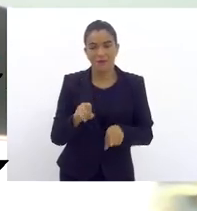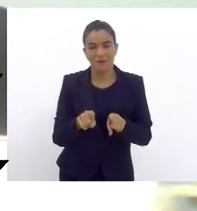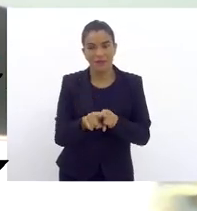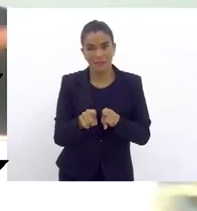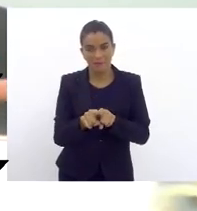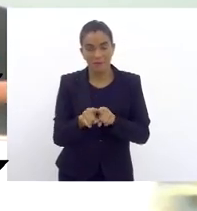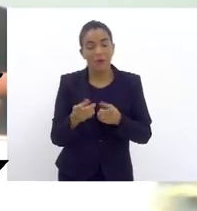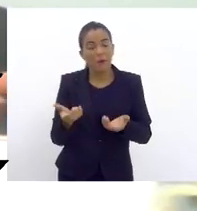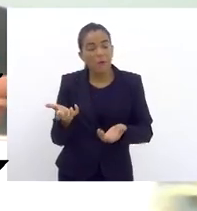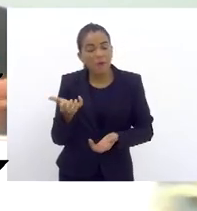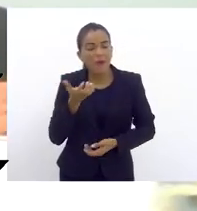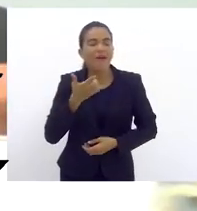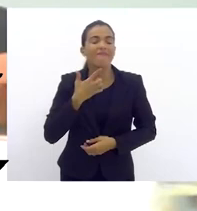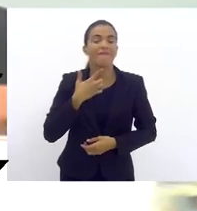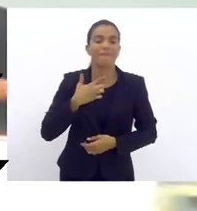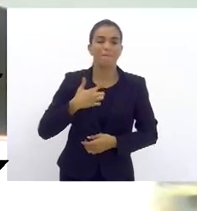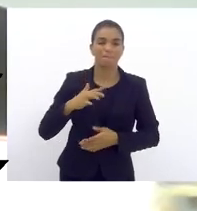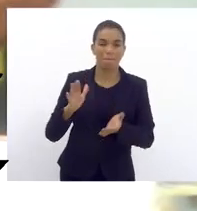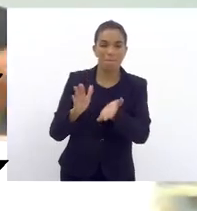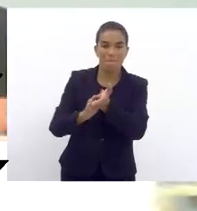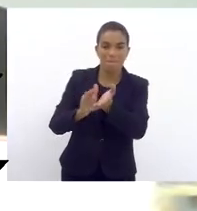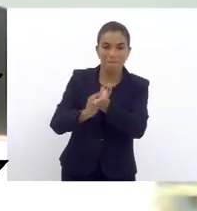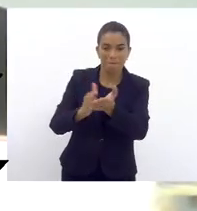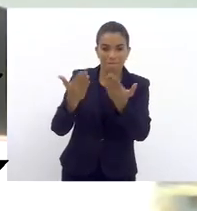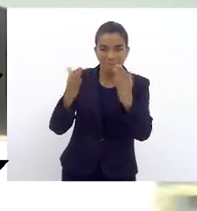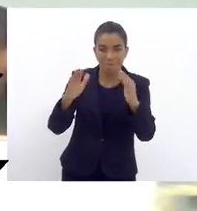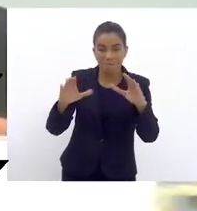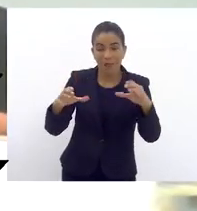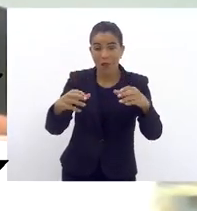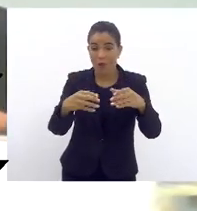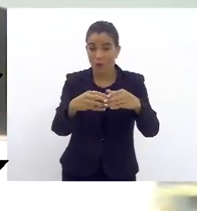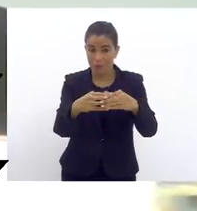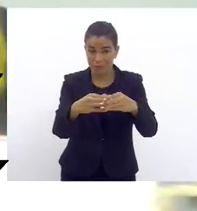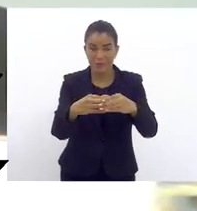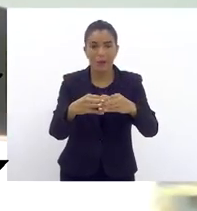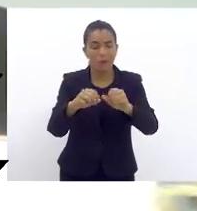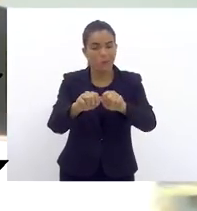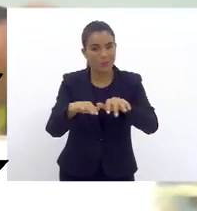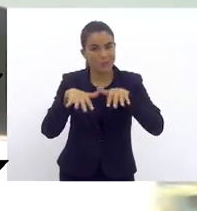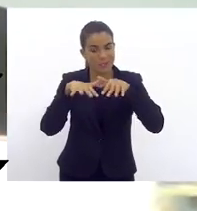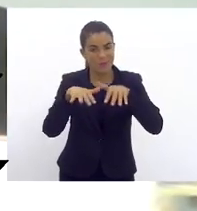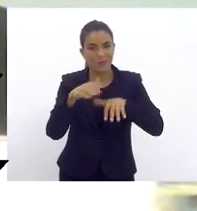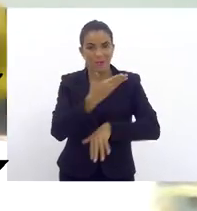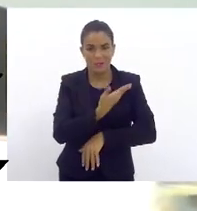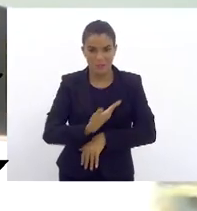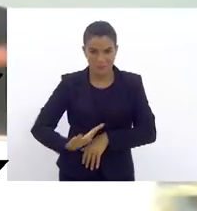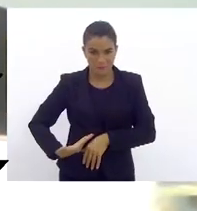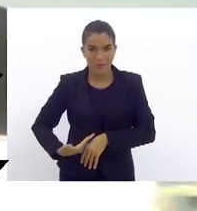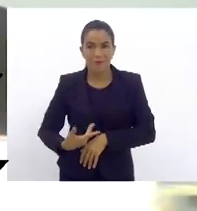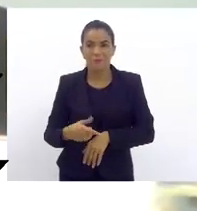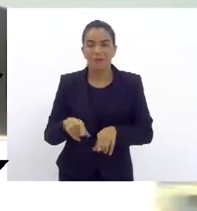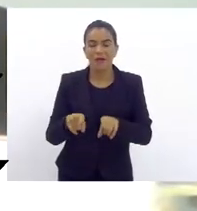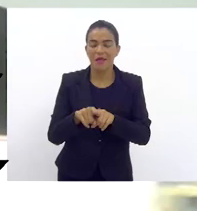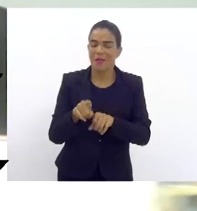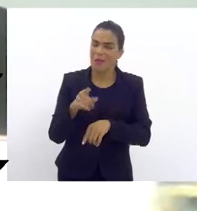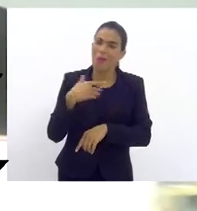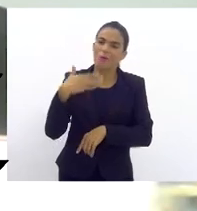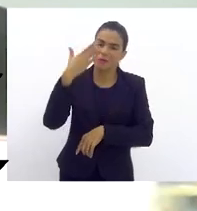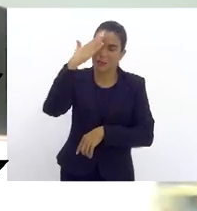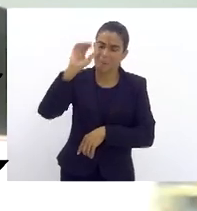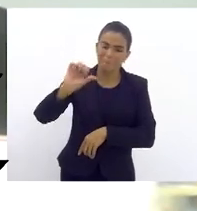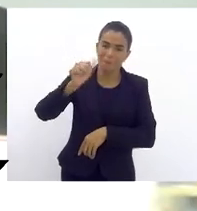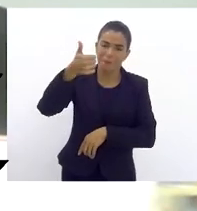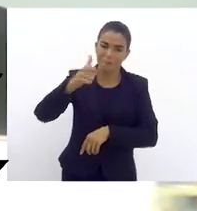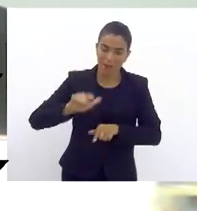quero parabenizar e a comissão por essa audiência pública que eu sei que é a primeira de muitas outras iniciativas que ainda vem